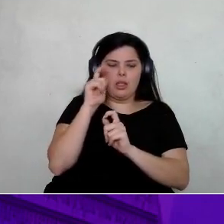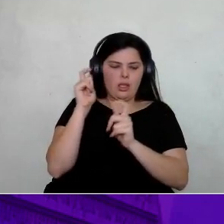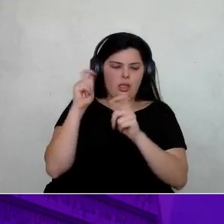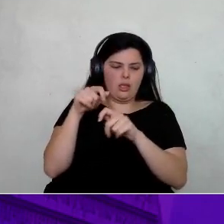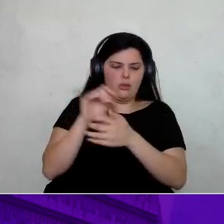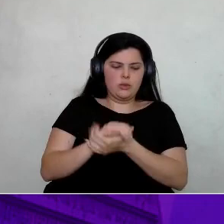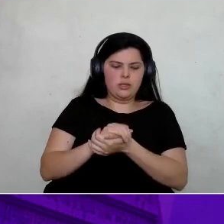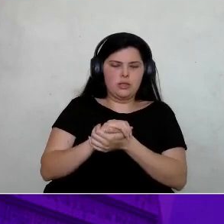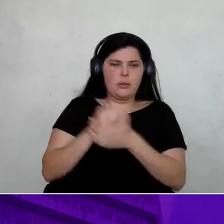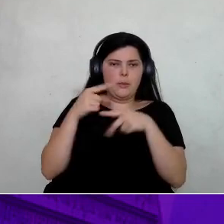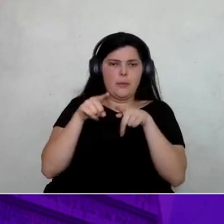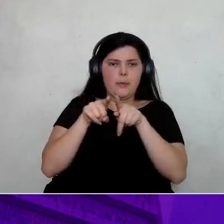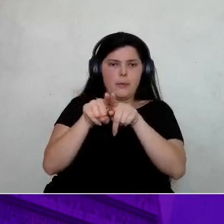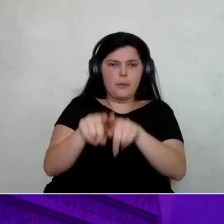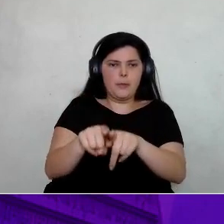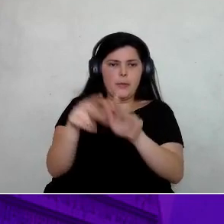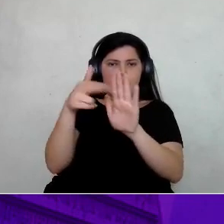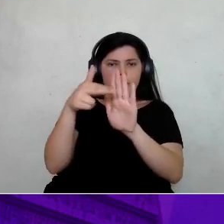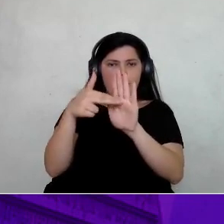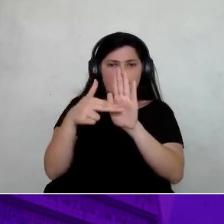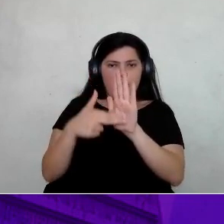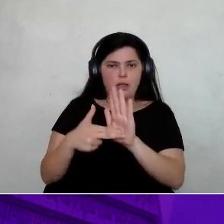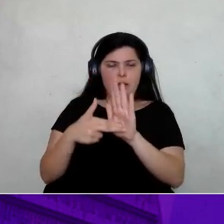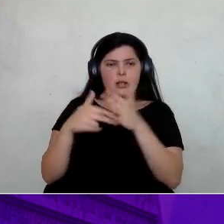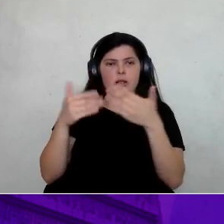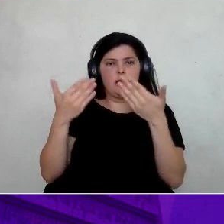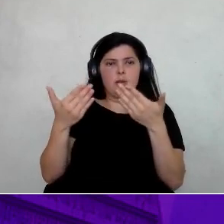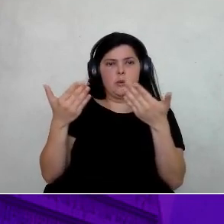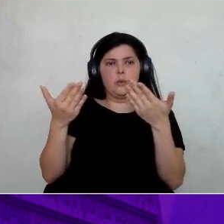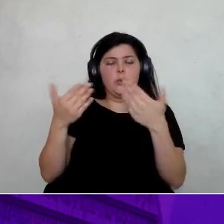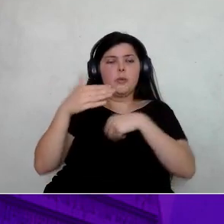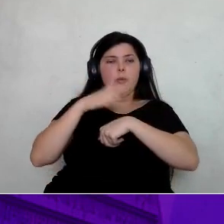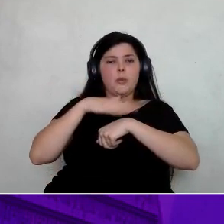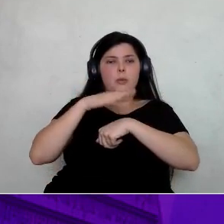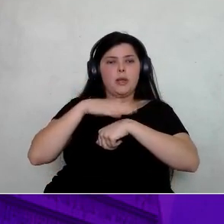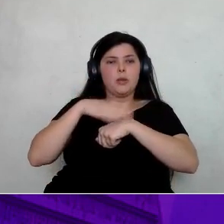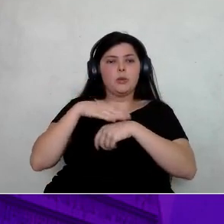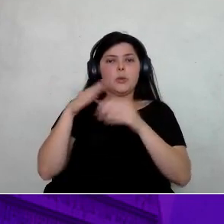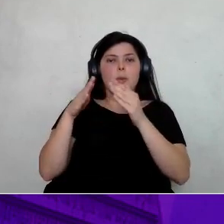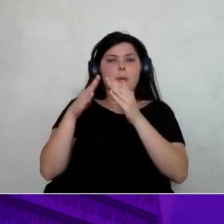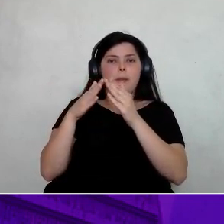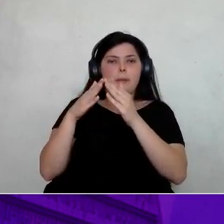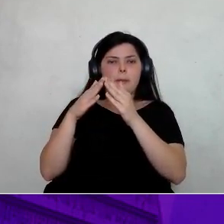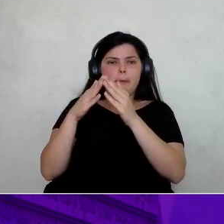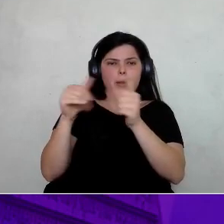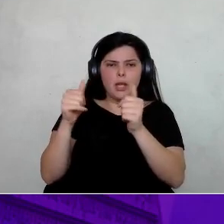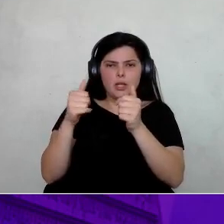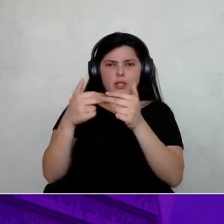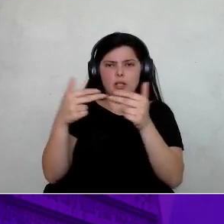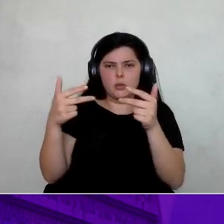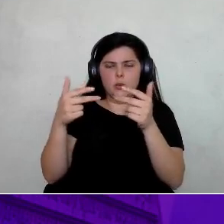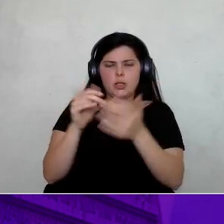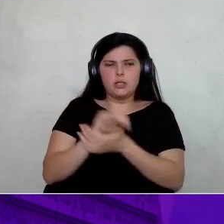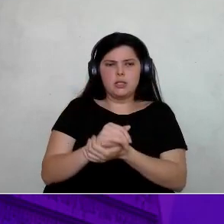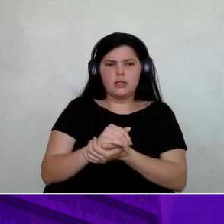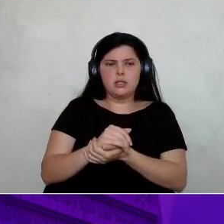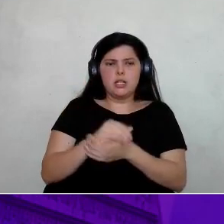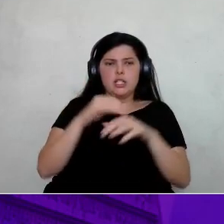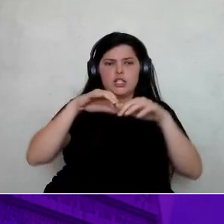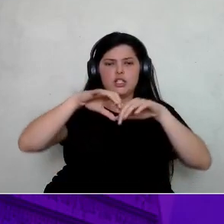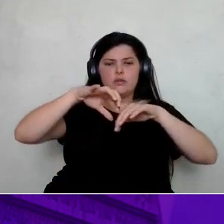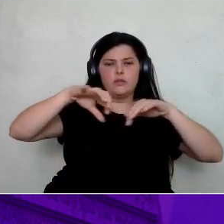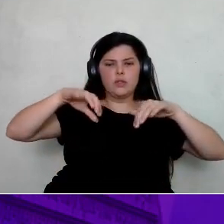paralelizar as instruções. Né? Então, a hora que a gente demanda para aquele silo, ele vai dividir aquele processo